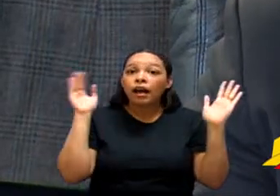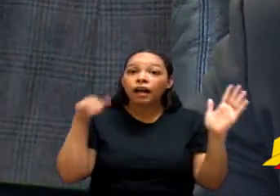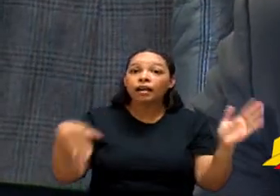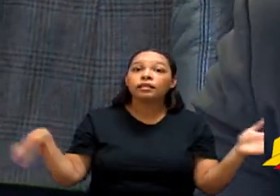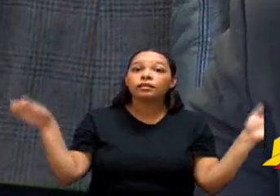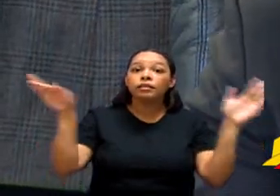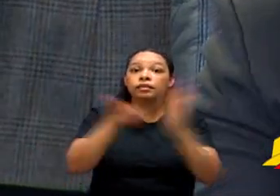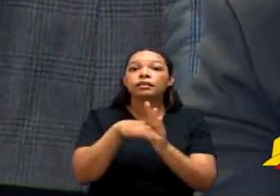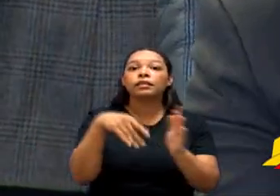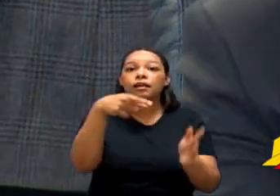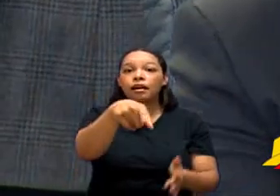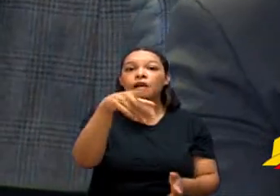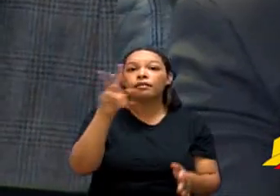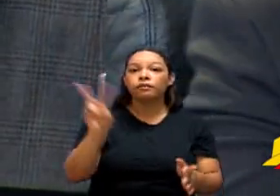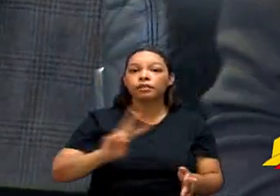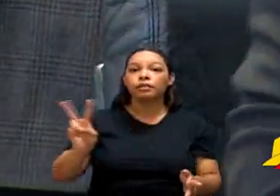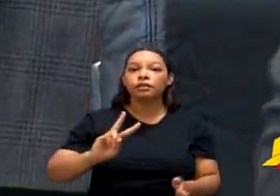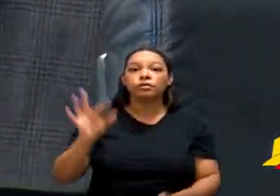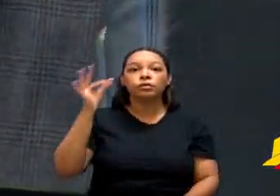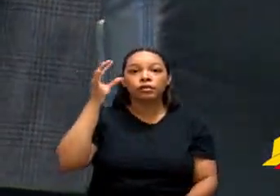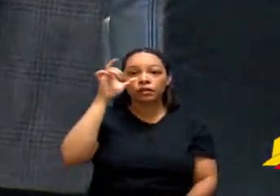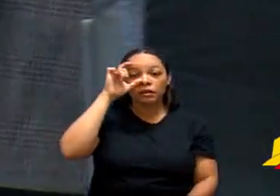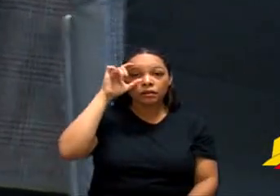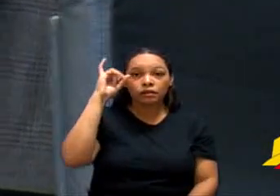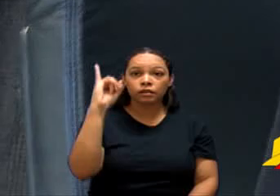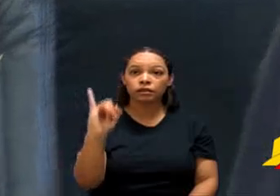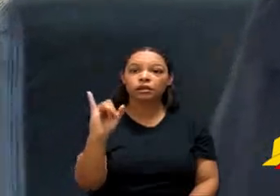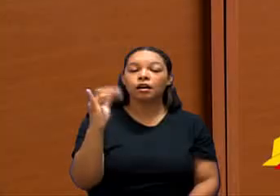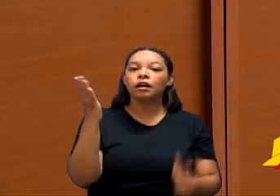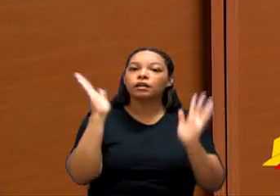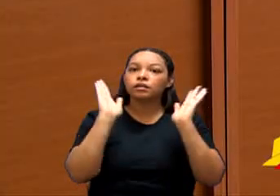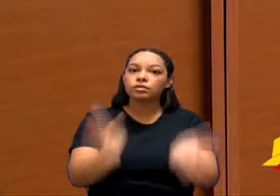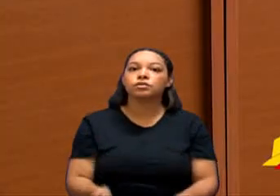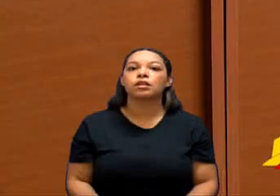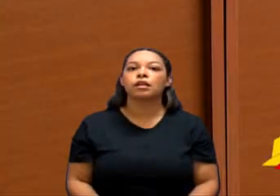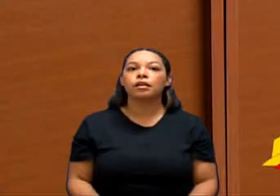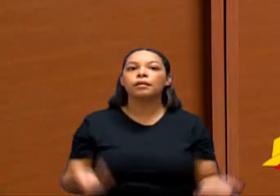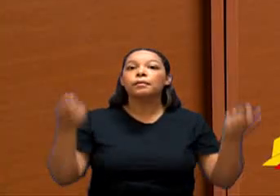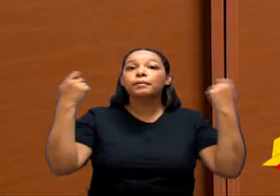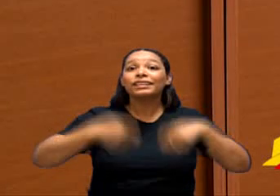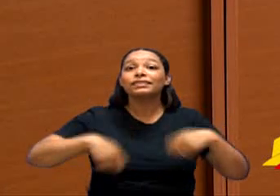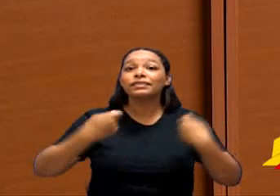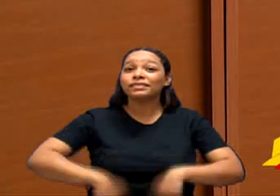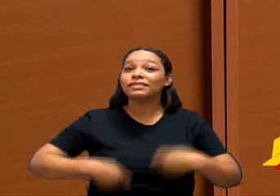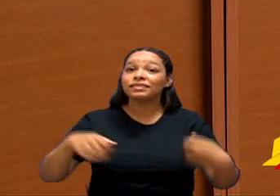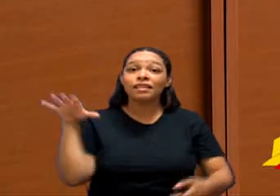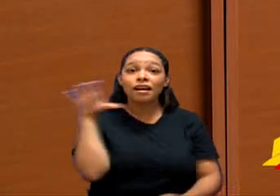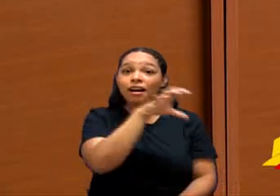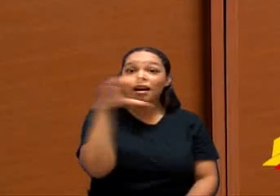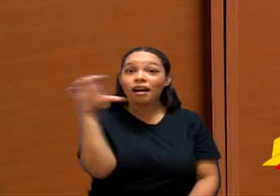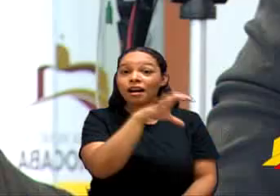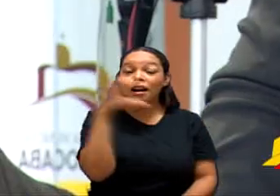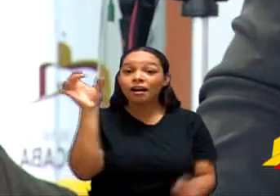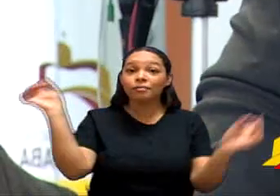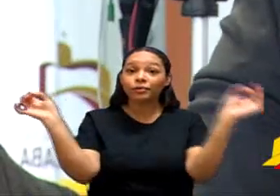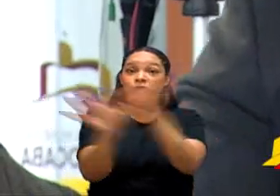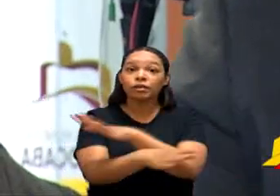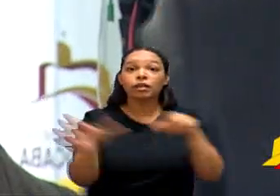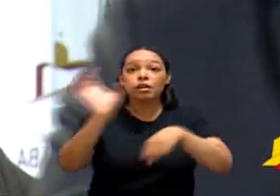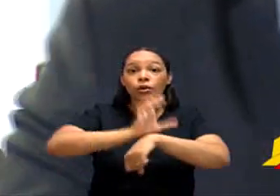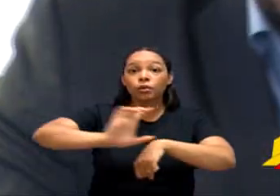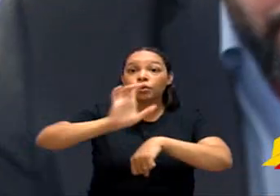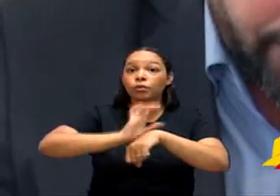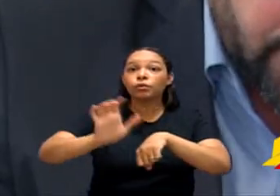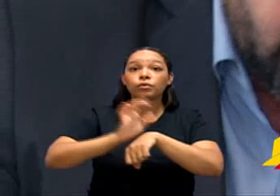também, Yara? Tá uma vergonha o Sabe Tudo de Sorocaba. Isso tem que virar urgente, tem que... Curso profissionalizante, tem que ser feito